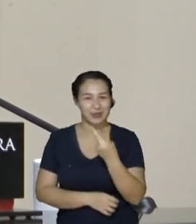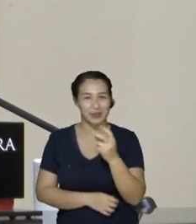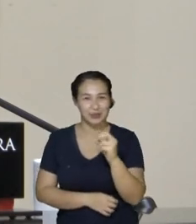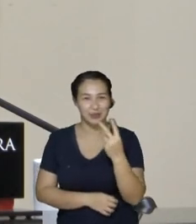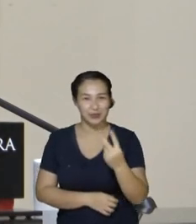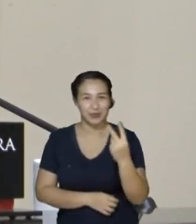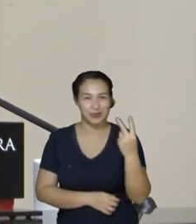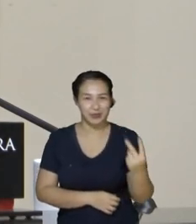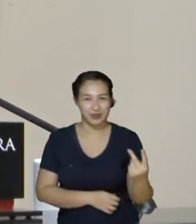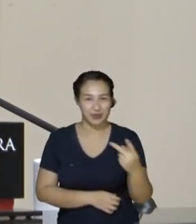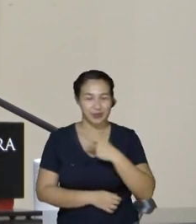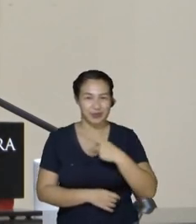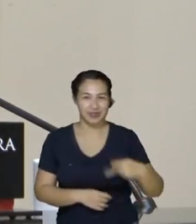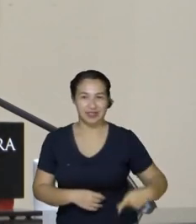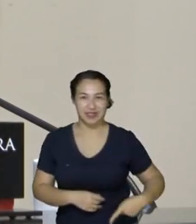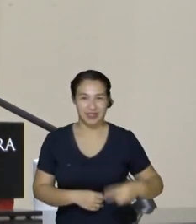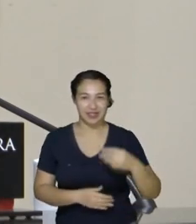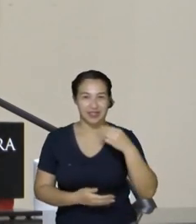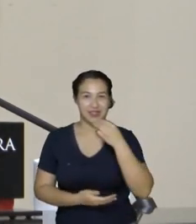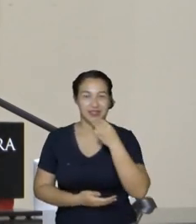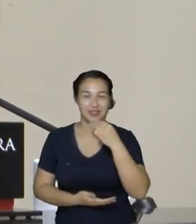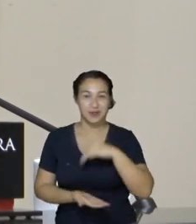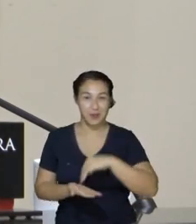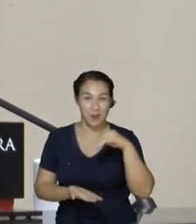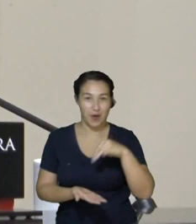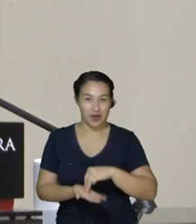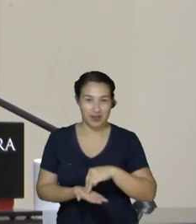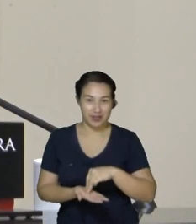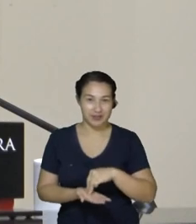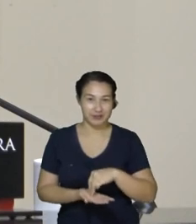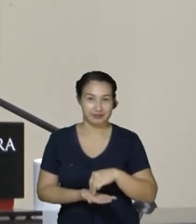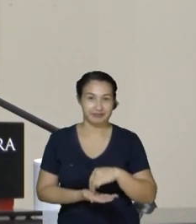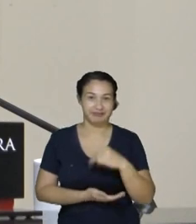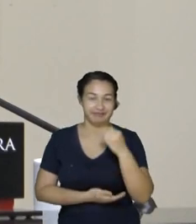a presidência do deputado Moacir Sopelsa, às